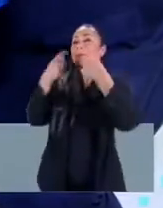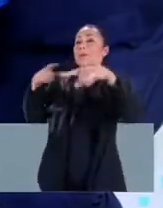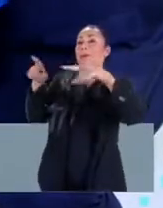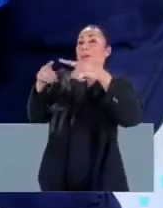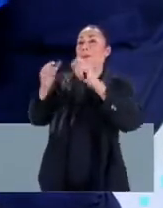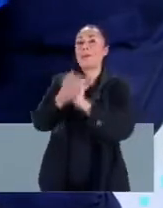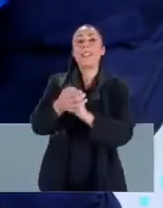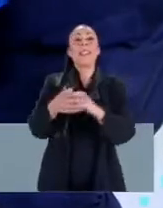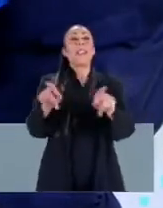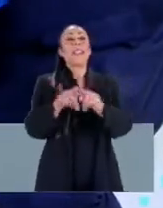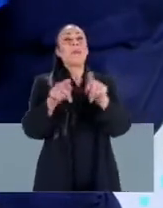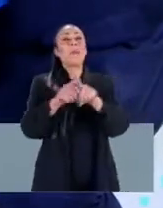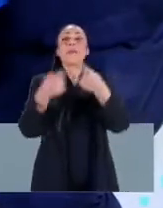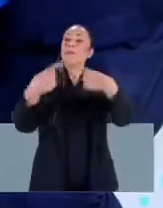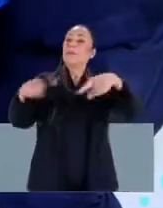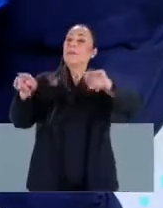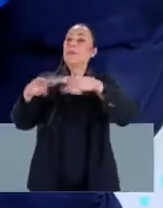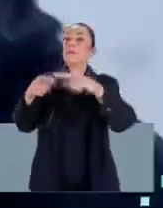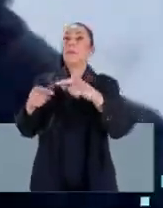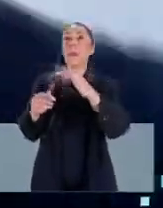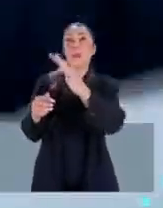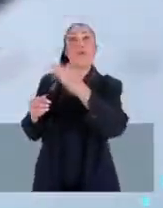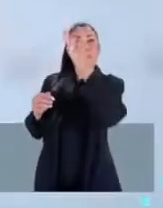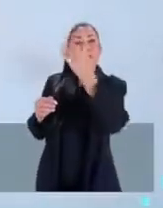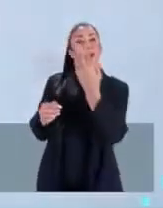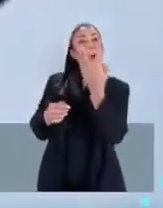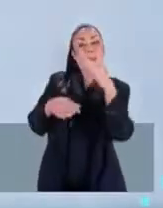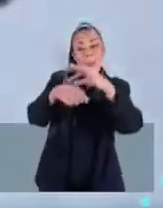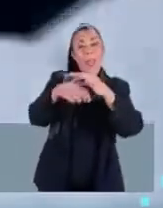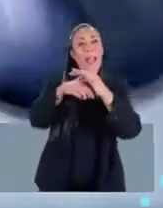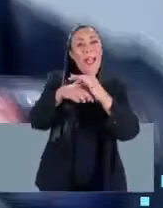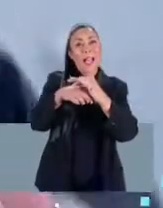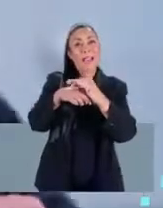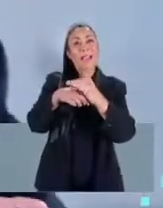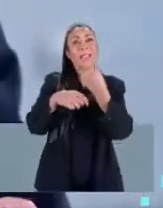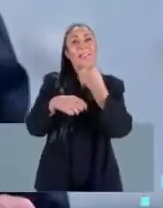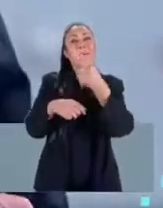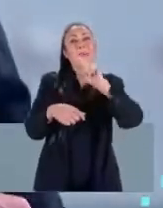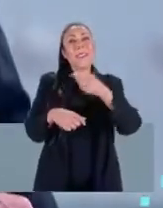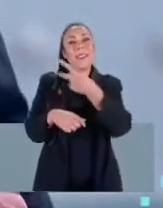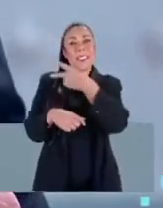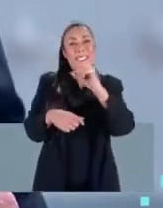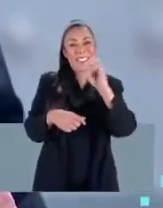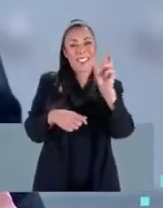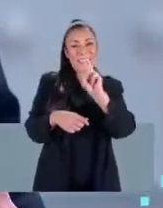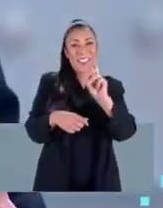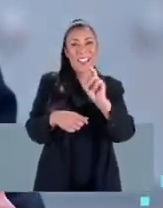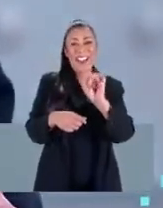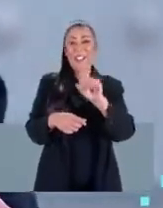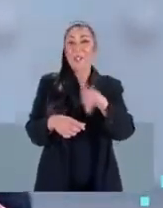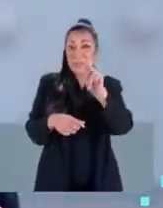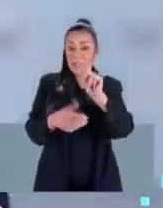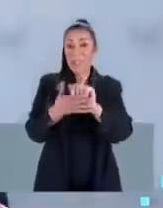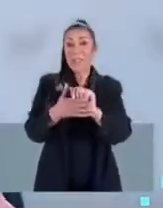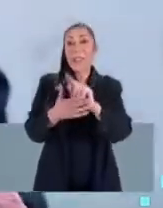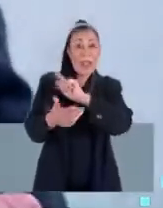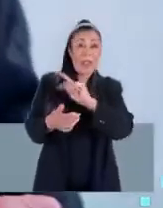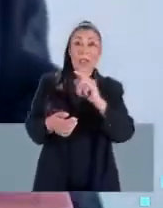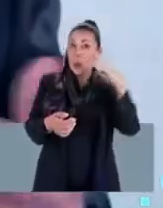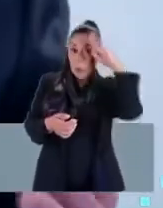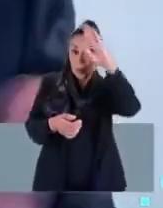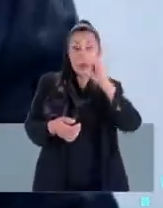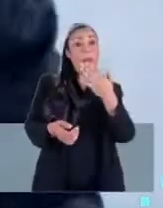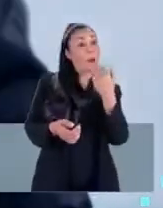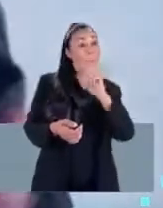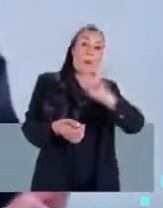uma sinfonia de Beethoven, para você comer aquela picanha de 1.200 quilos que o Bolsonaro comeu lá no palácio dele. Você pode,